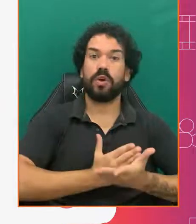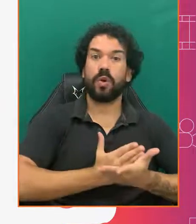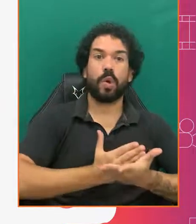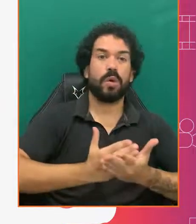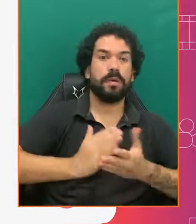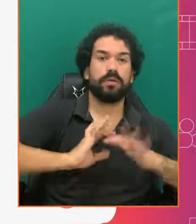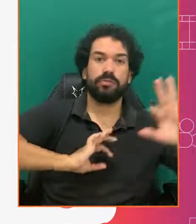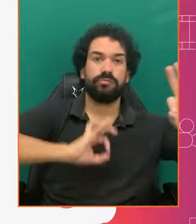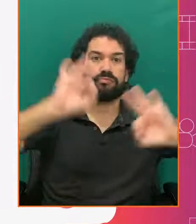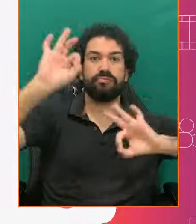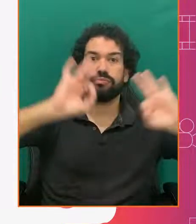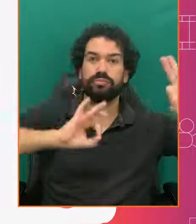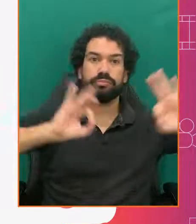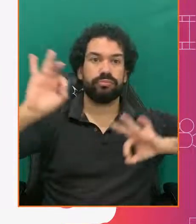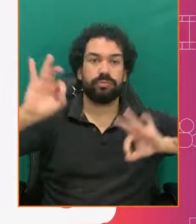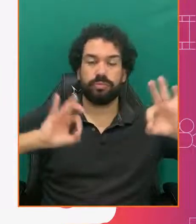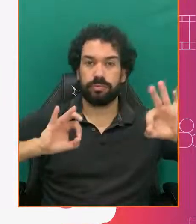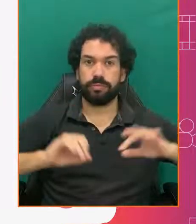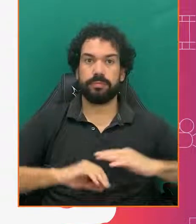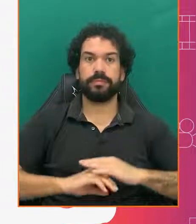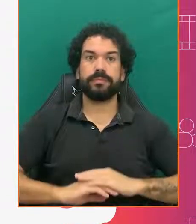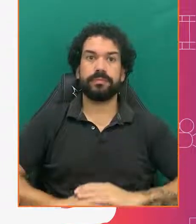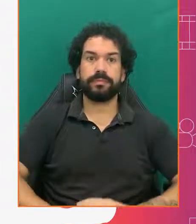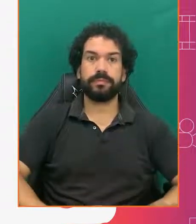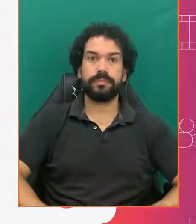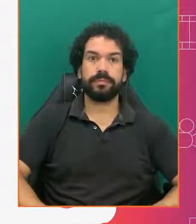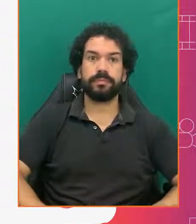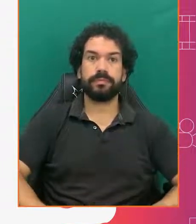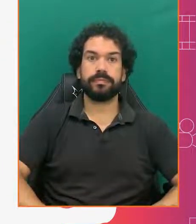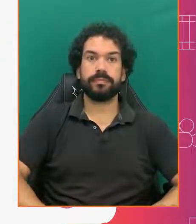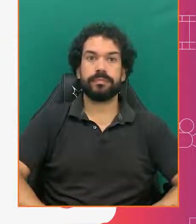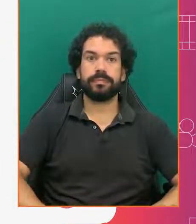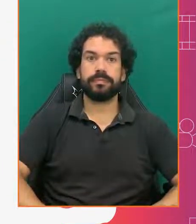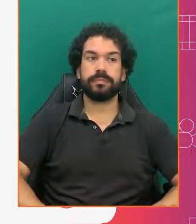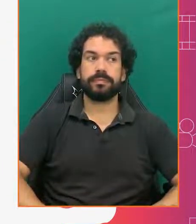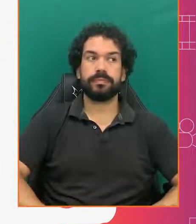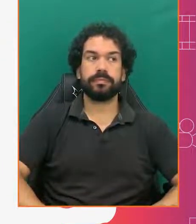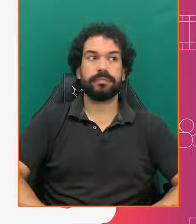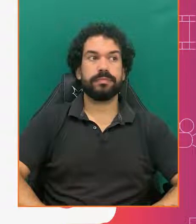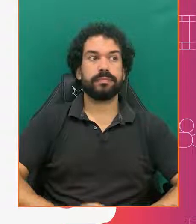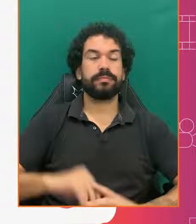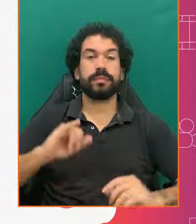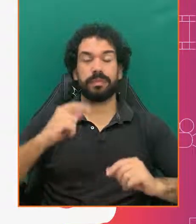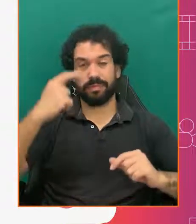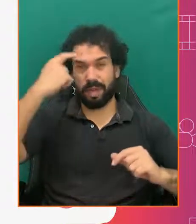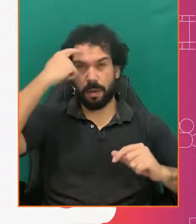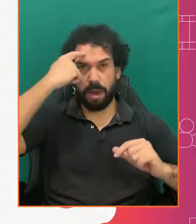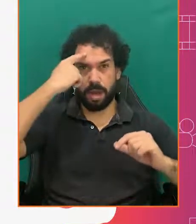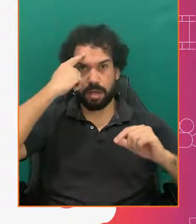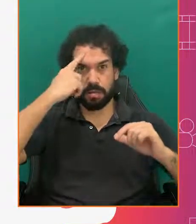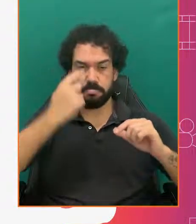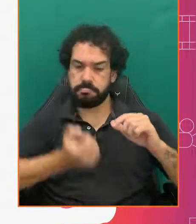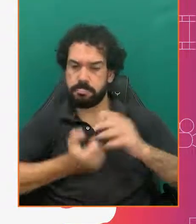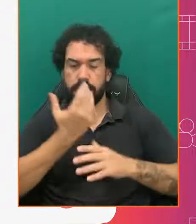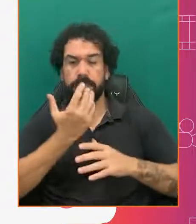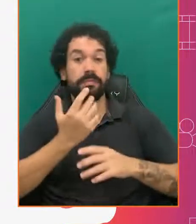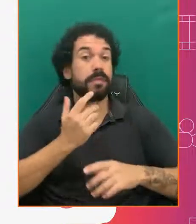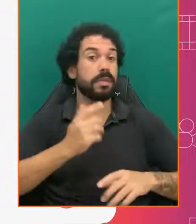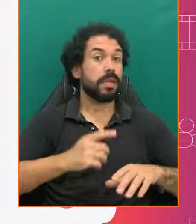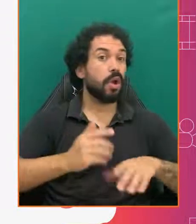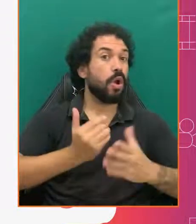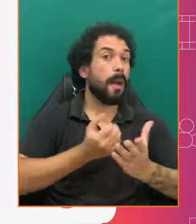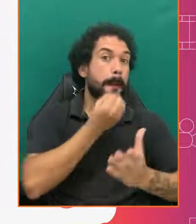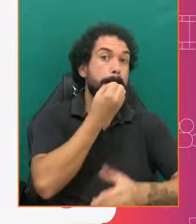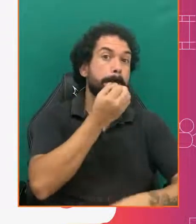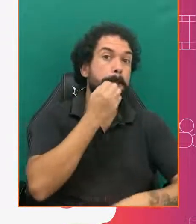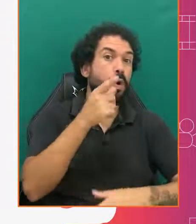no começo da composição do seu personagem. Então, se você vai fazer uma cabeça,